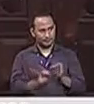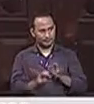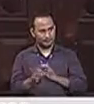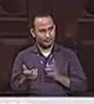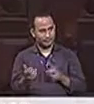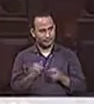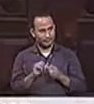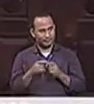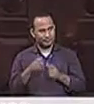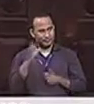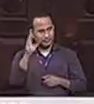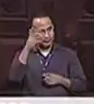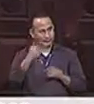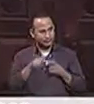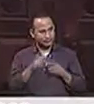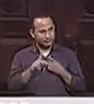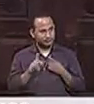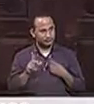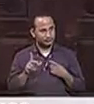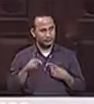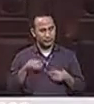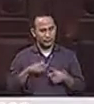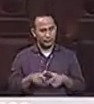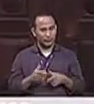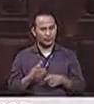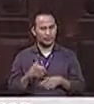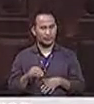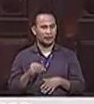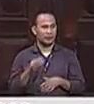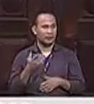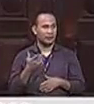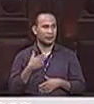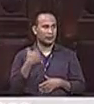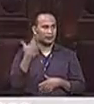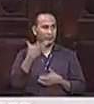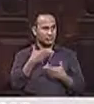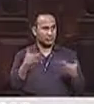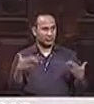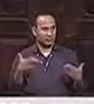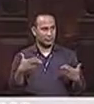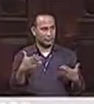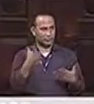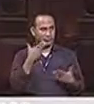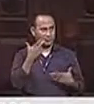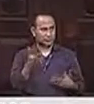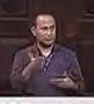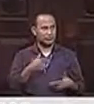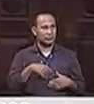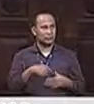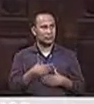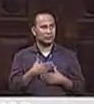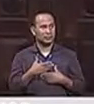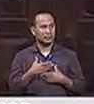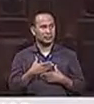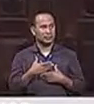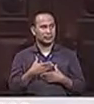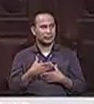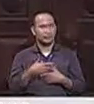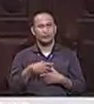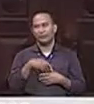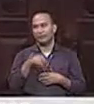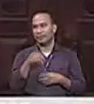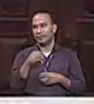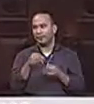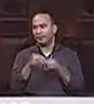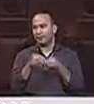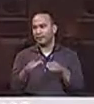que acontece? Você tem uma estrada que tem mais buraco outra coisa, e aí você fica jogando exatamente essas